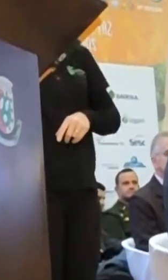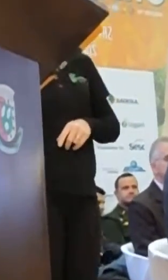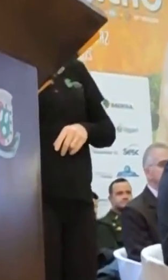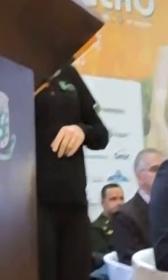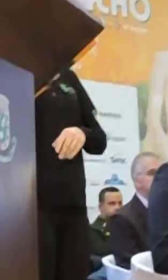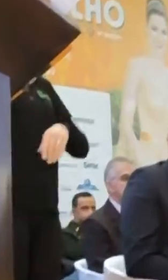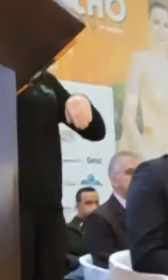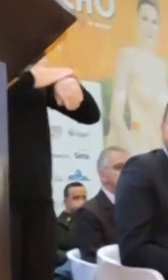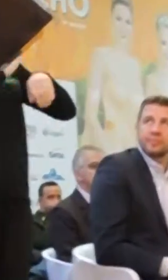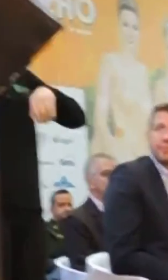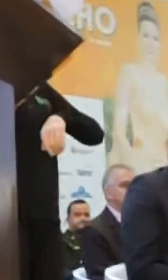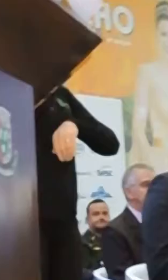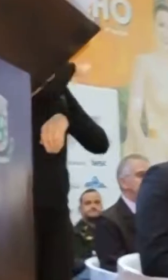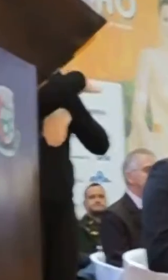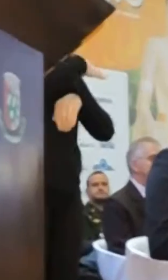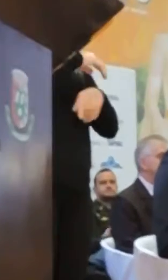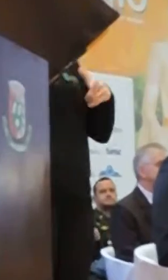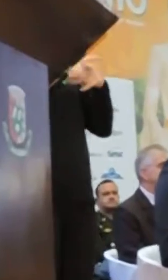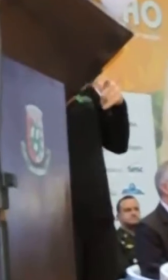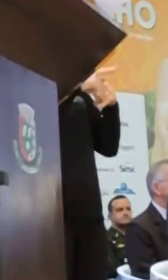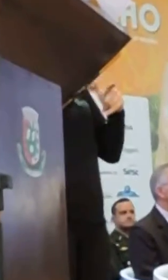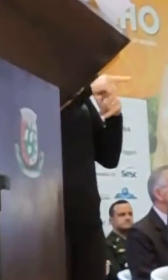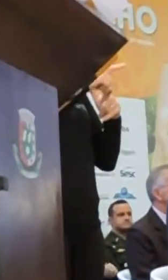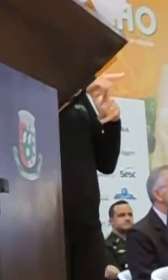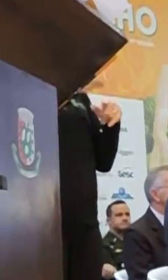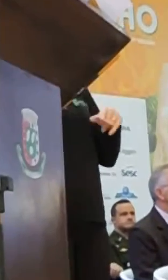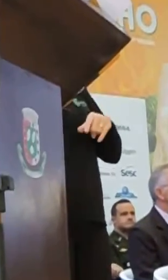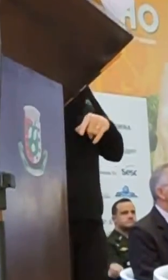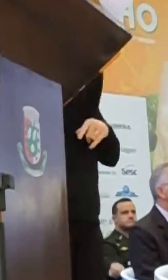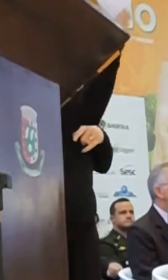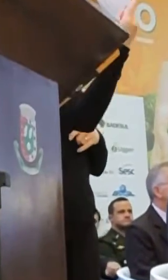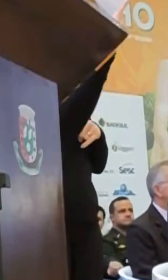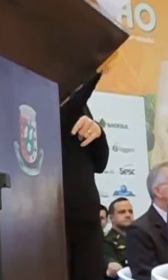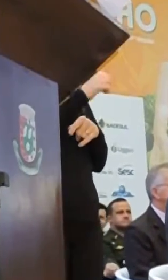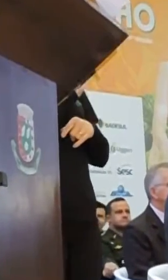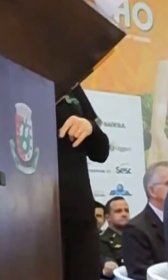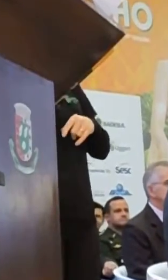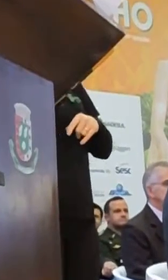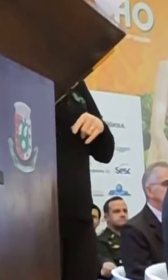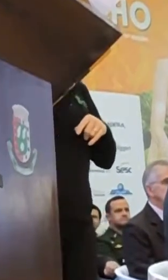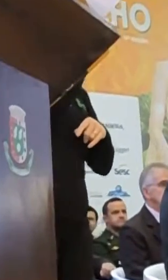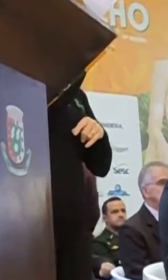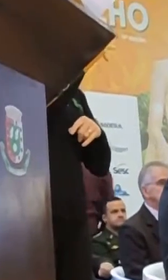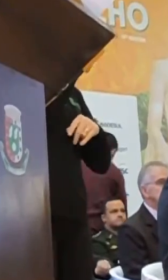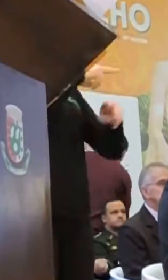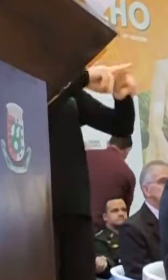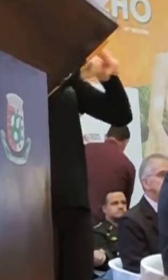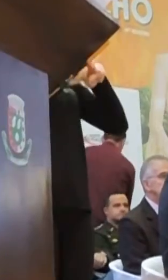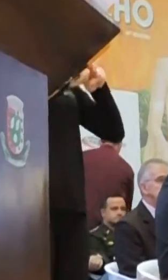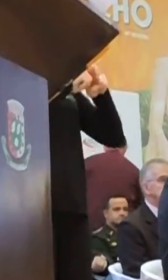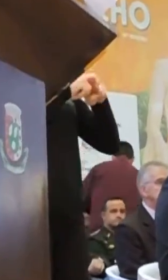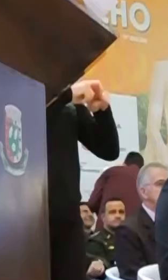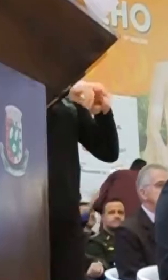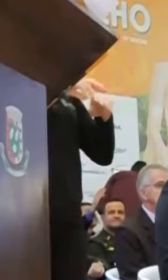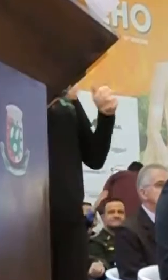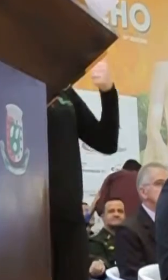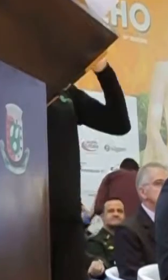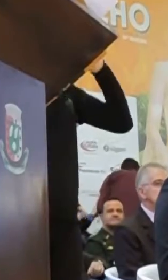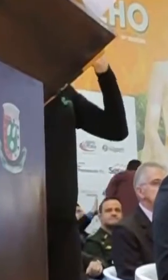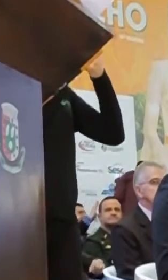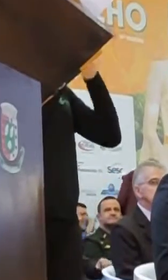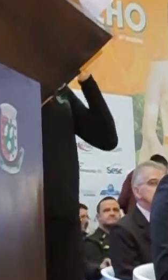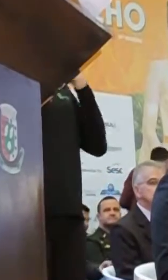resolve mais rápido os problemas de que os outros entes, exatamente por isso, porque está perto